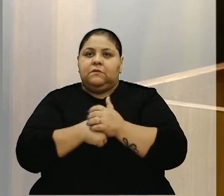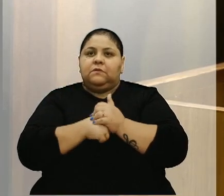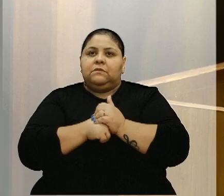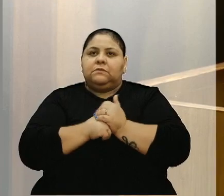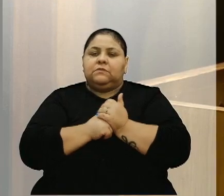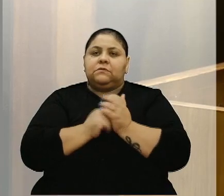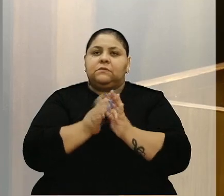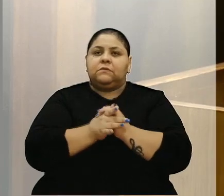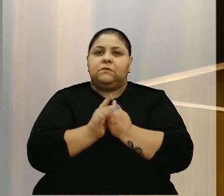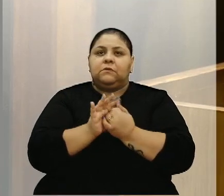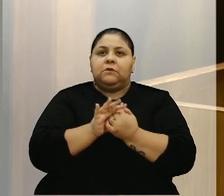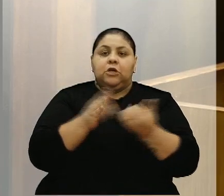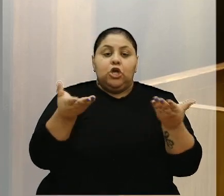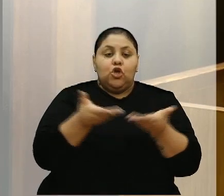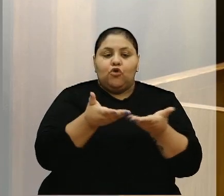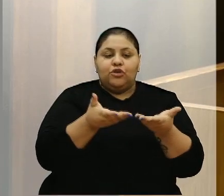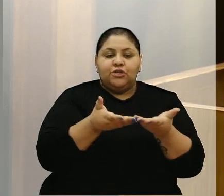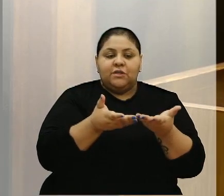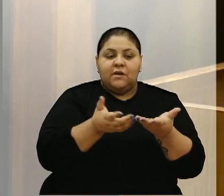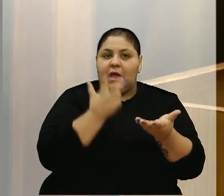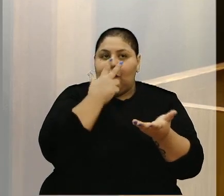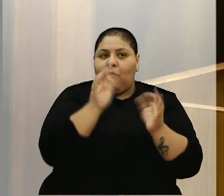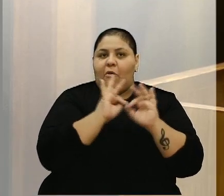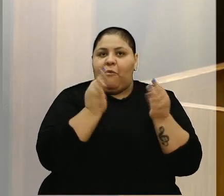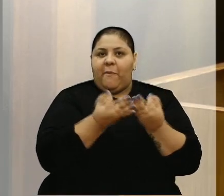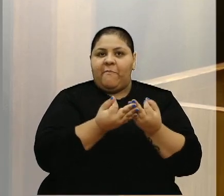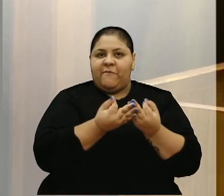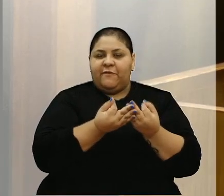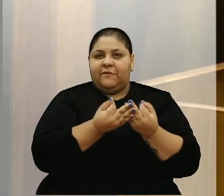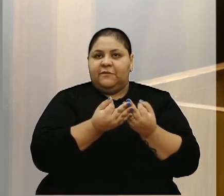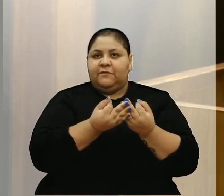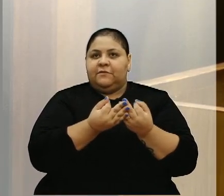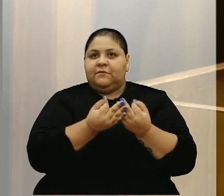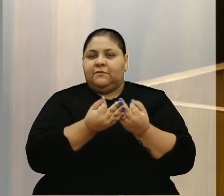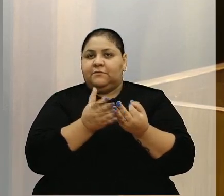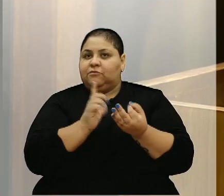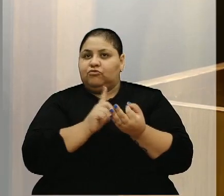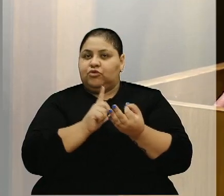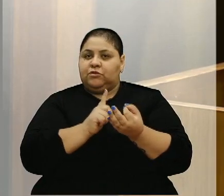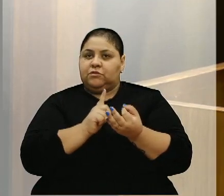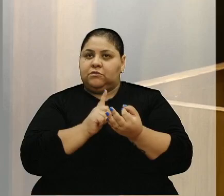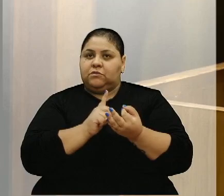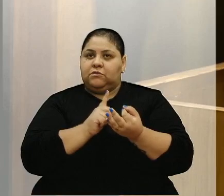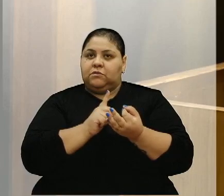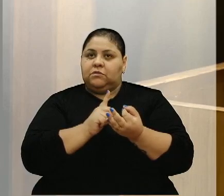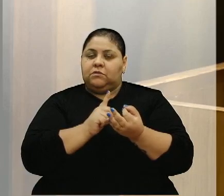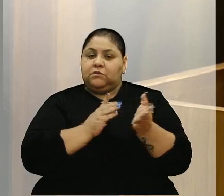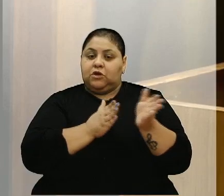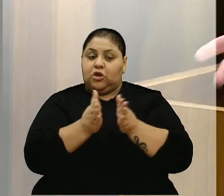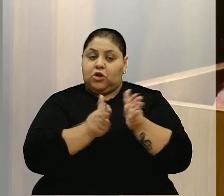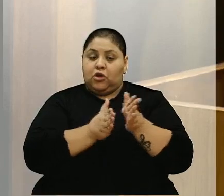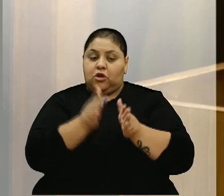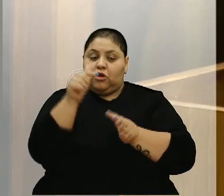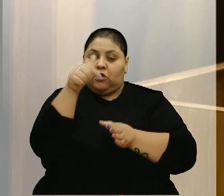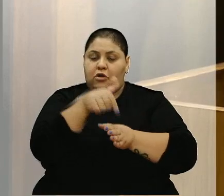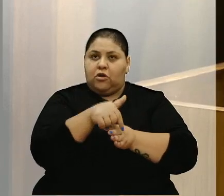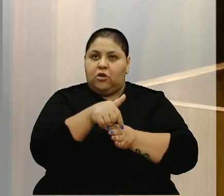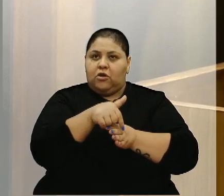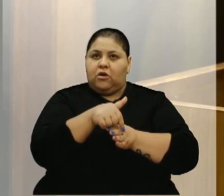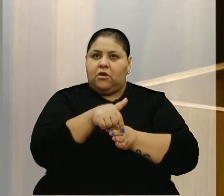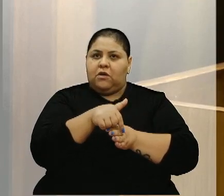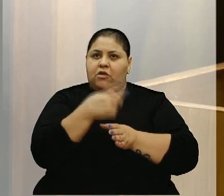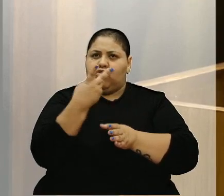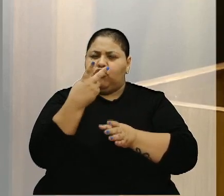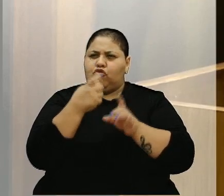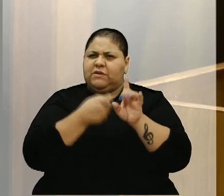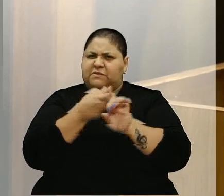E acabamos nos tornando uma família. Não tive tempo nesse pouco período que tive, que vão fazer agora eu acho que 2